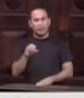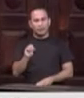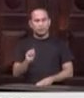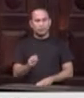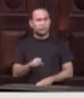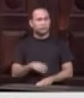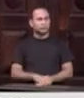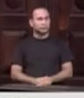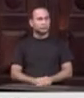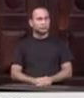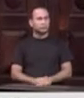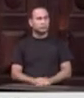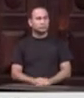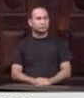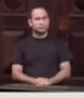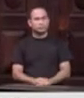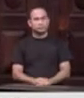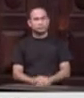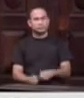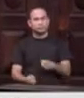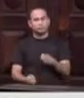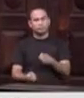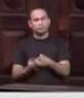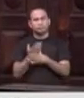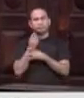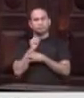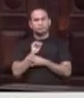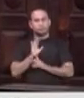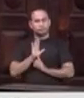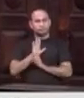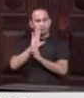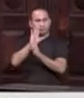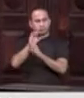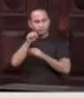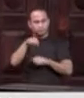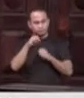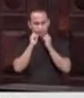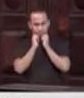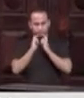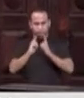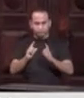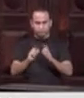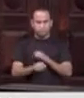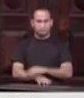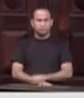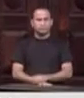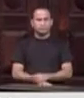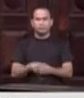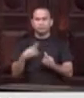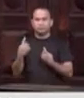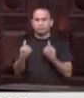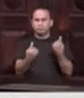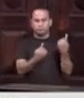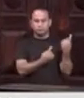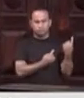em função da origem de sua representação nesta casa, cada um